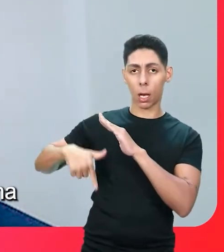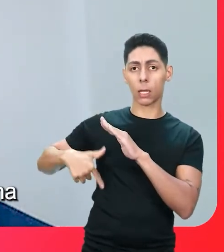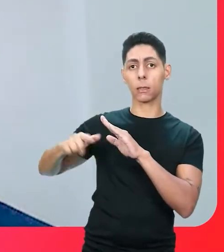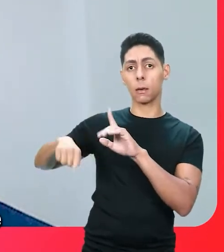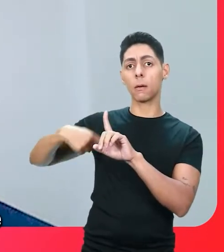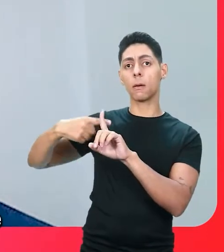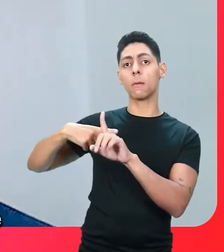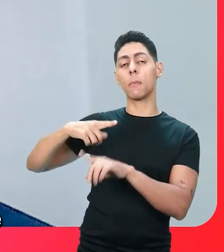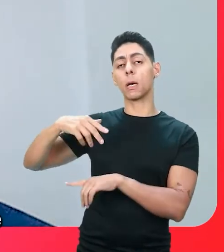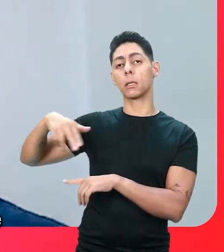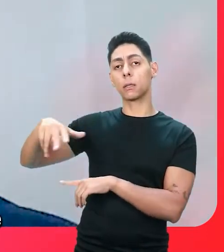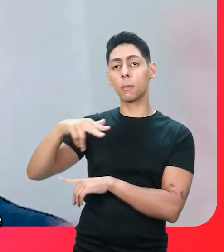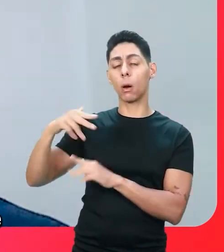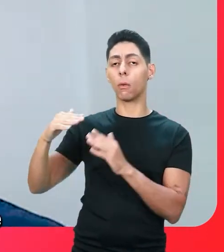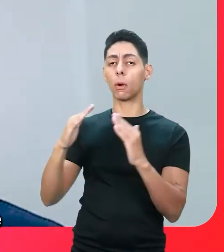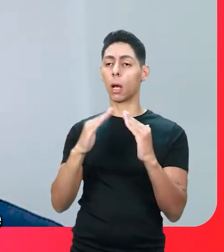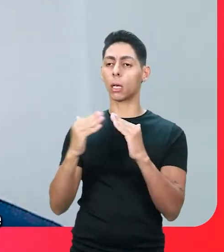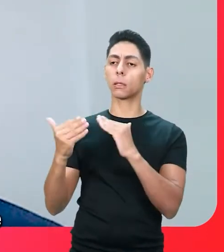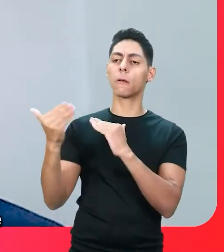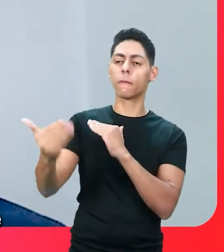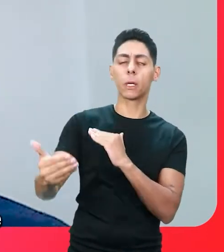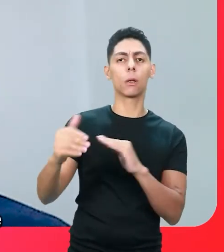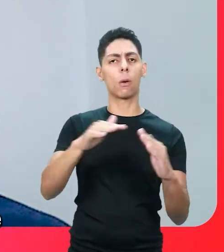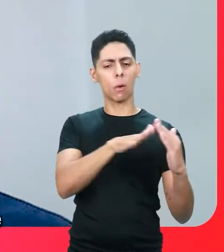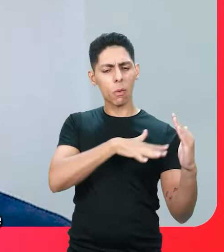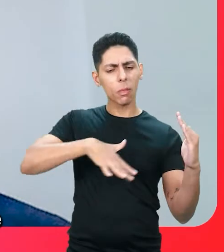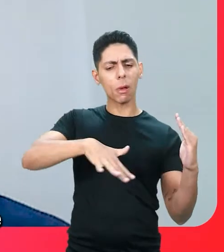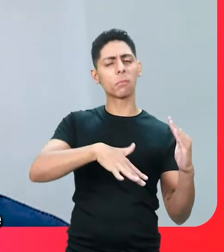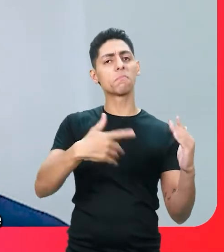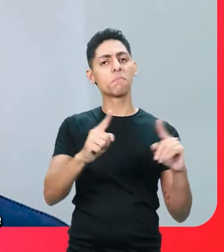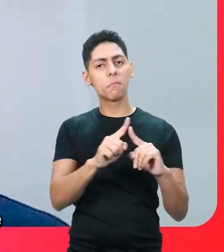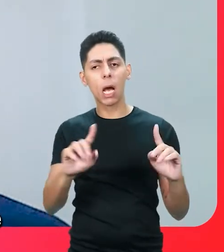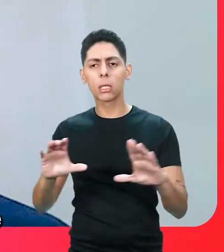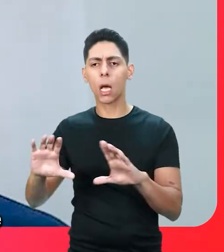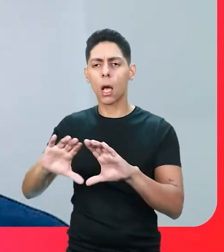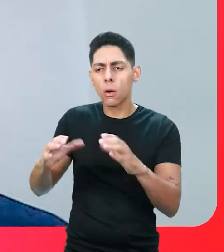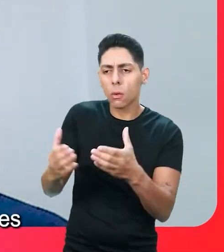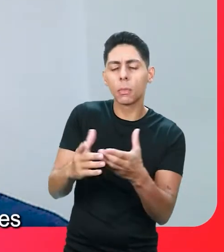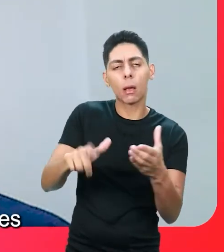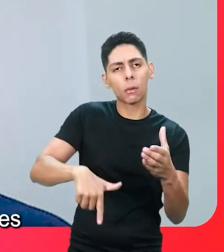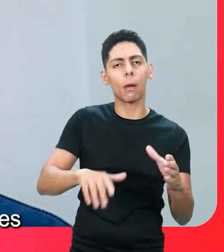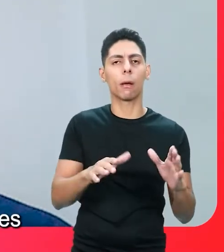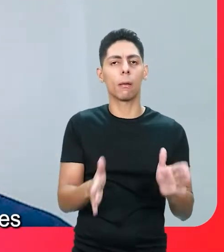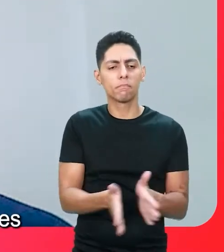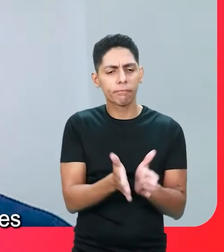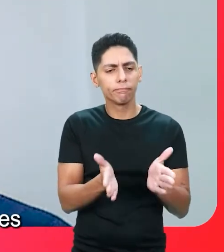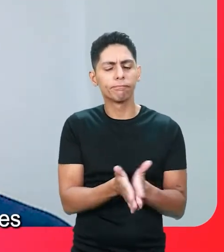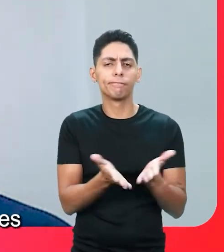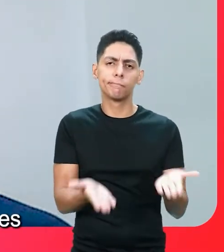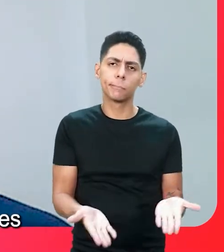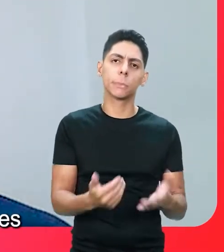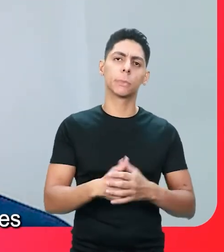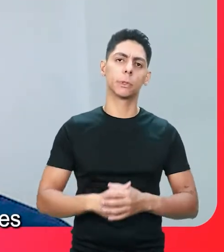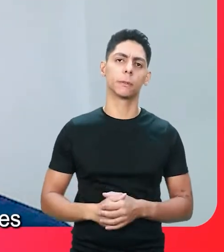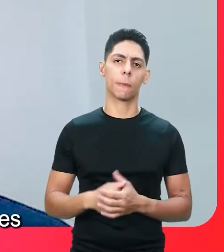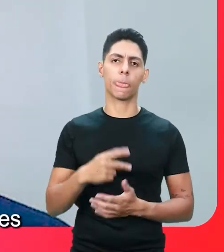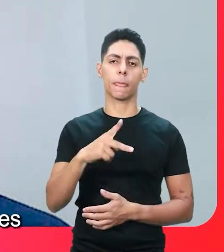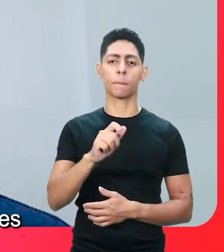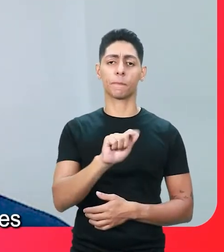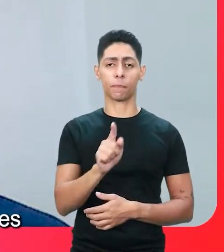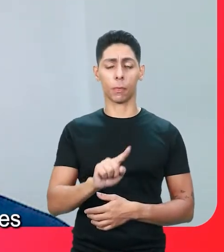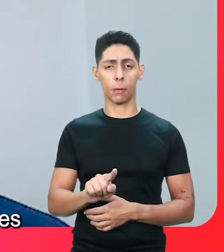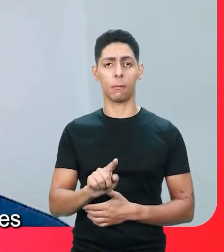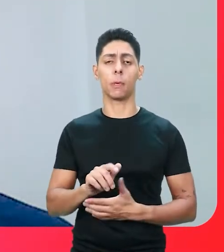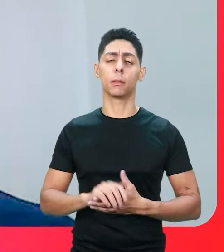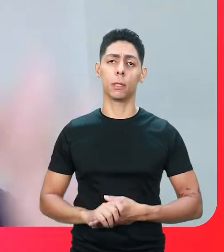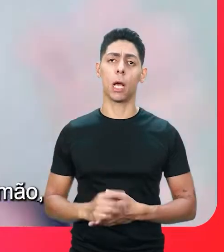Hélio Ricardo, na casa da frente, um quintal grande, mas a comunidade era realmente pobre, comunidade da Fazendinha, assim que se chama, uma